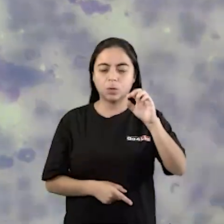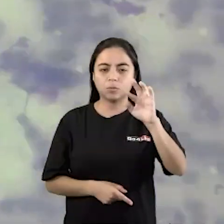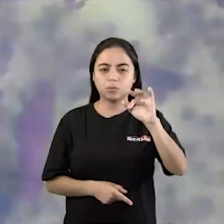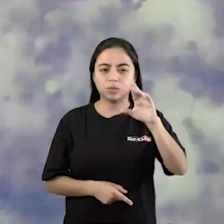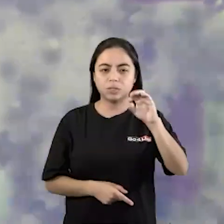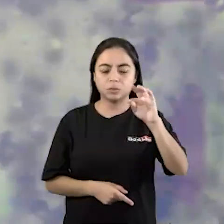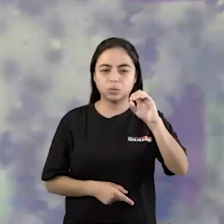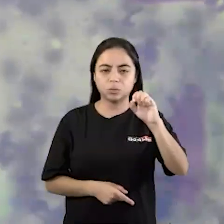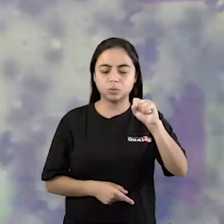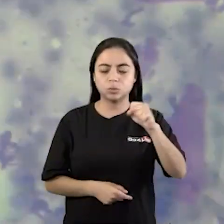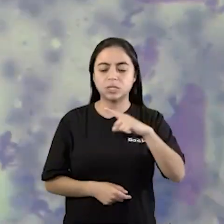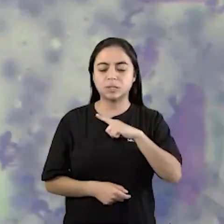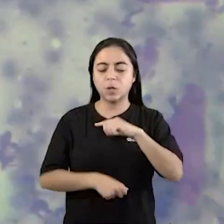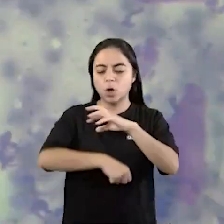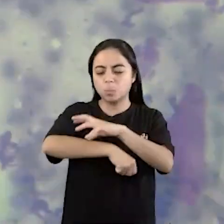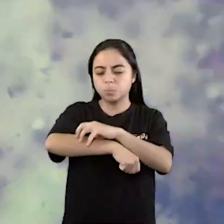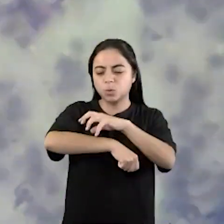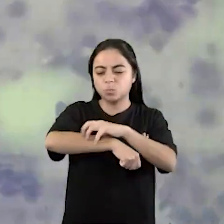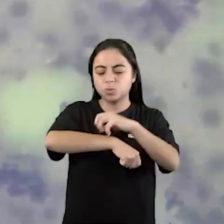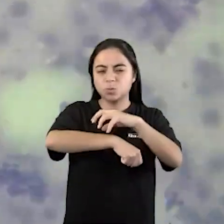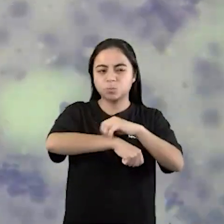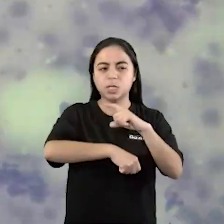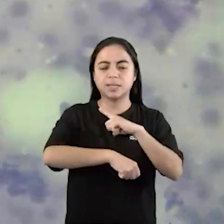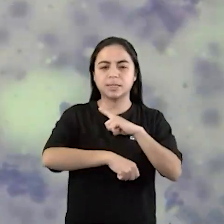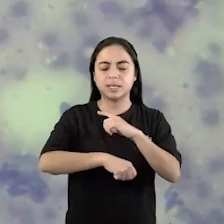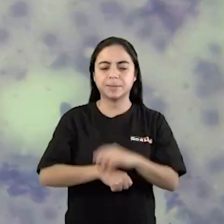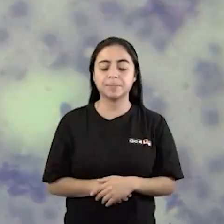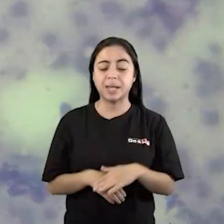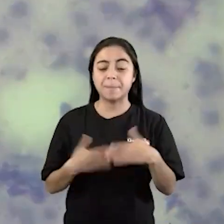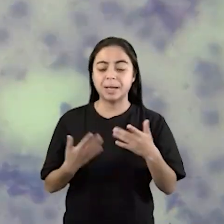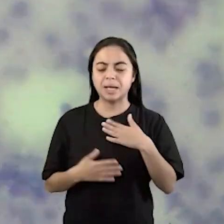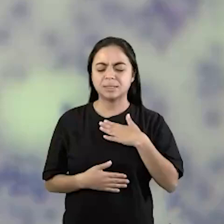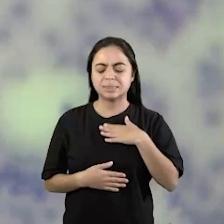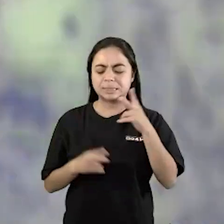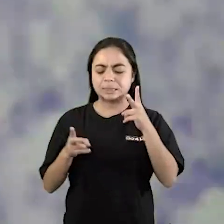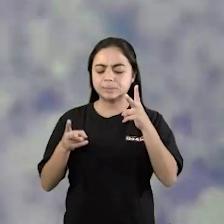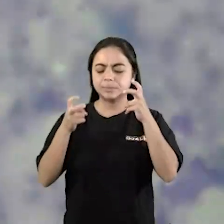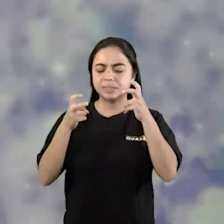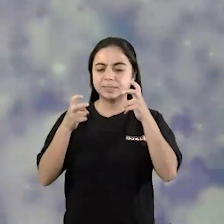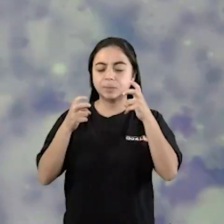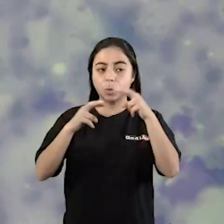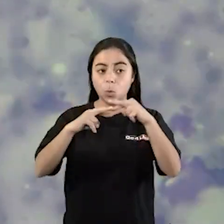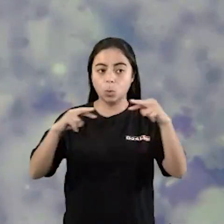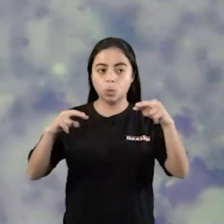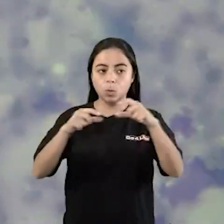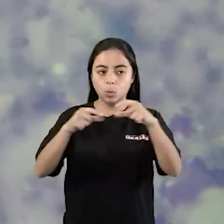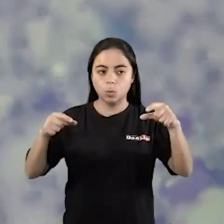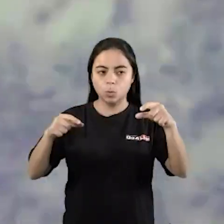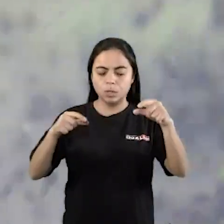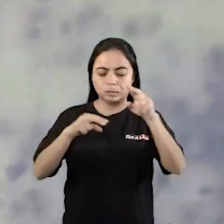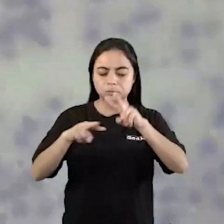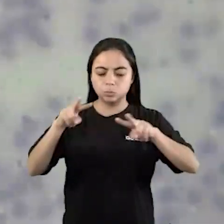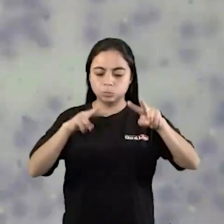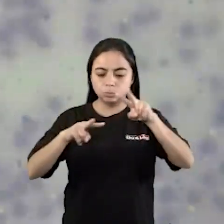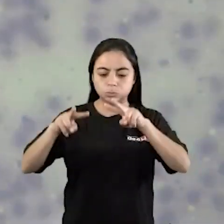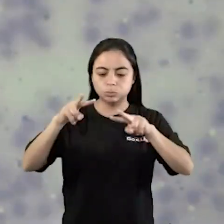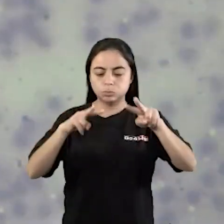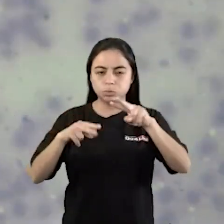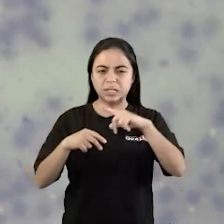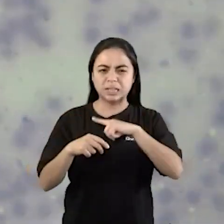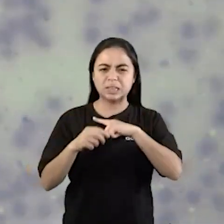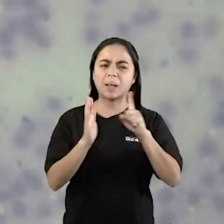crostosa acontecendo. Mas o que me chama a atenção nessa lâmina, eu vou olhando para fazer a busca. Acho que